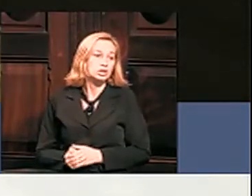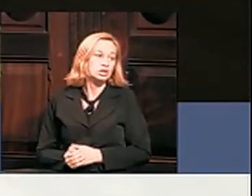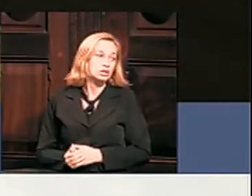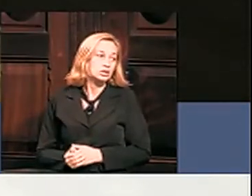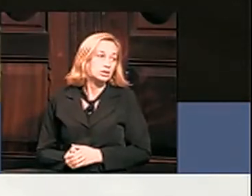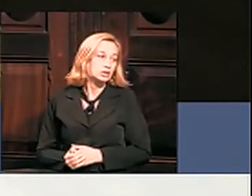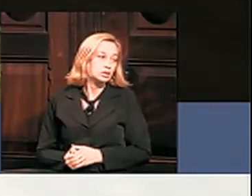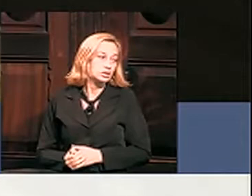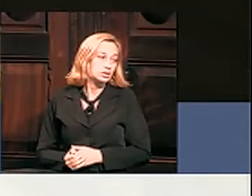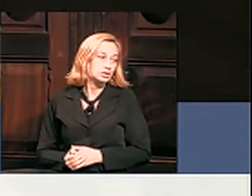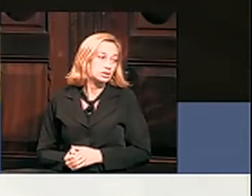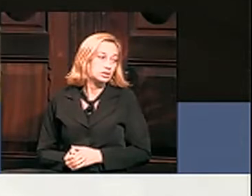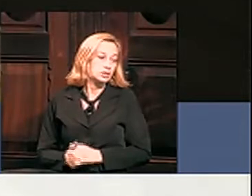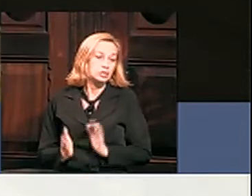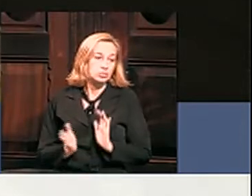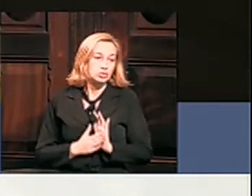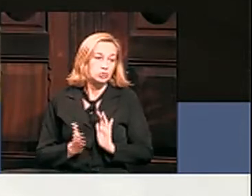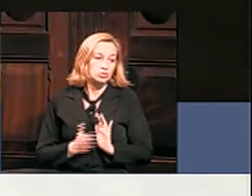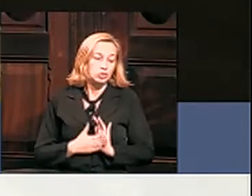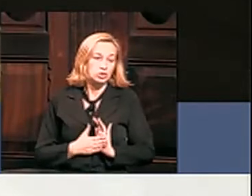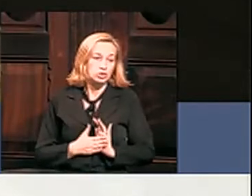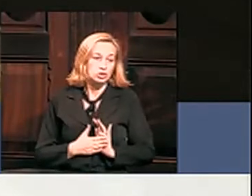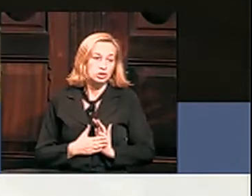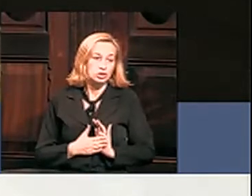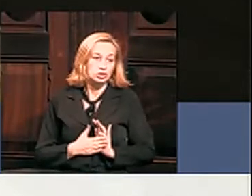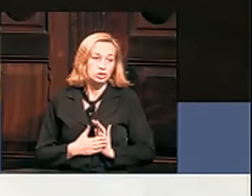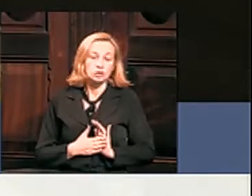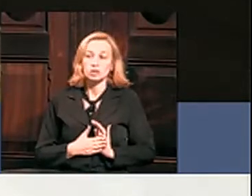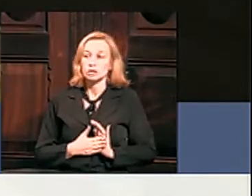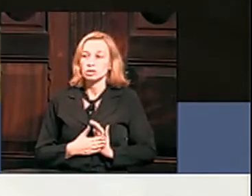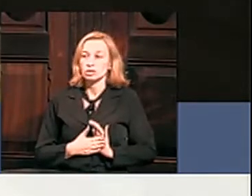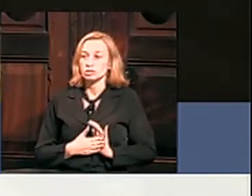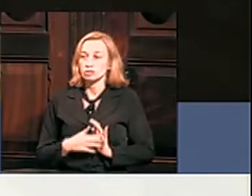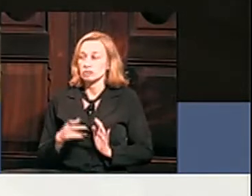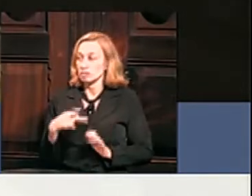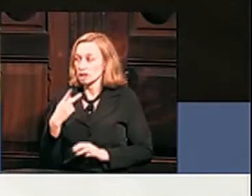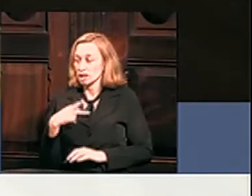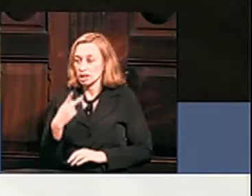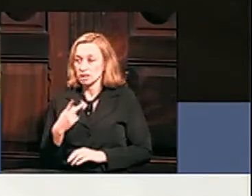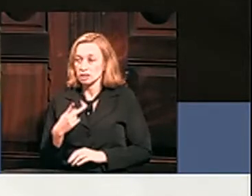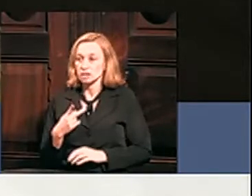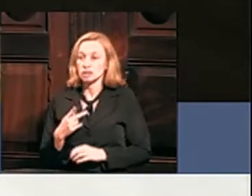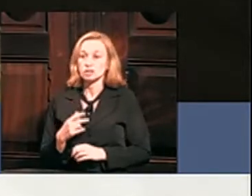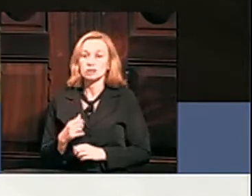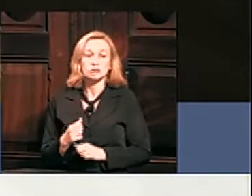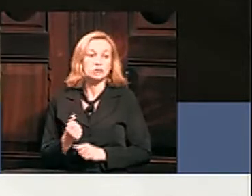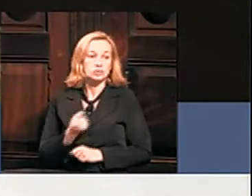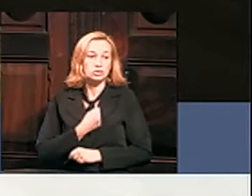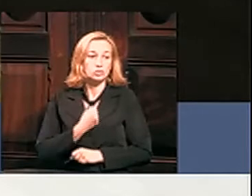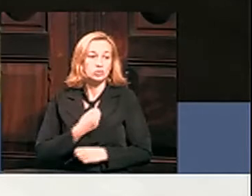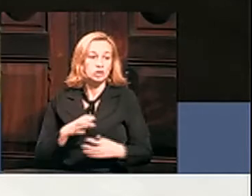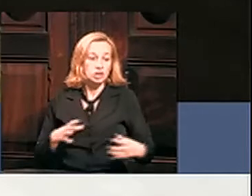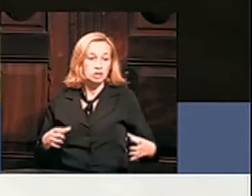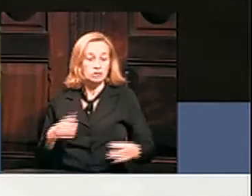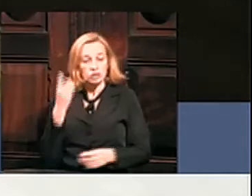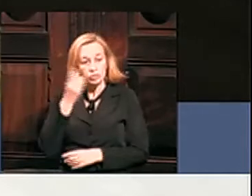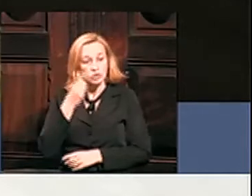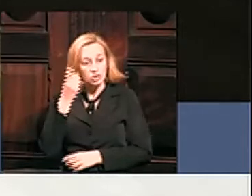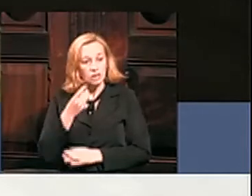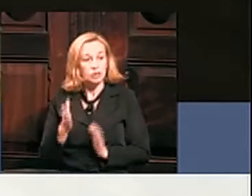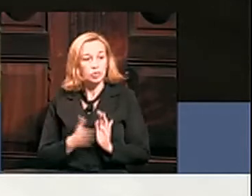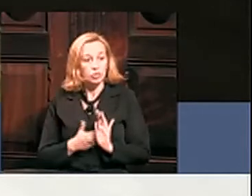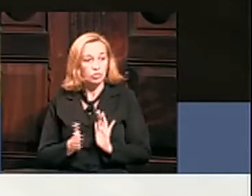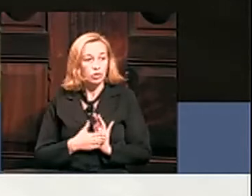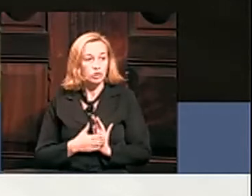e a proposta que foi consenso na maioria dos deputados foi a